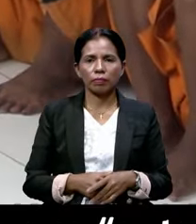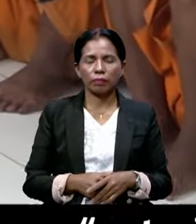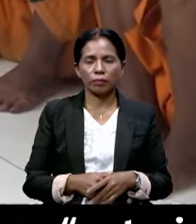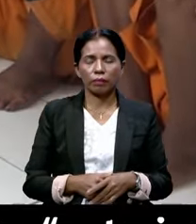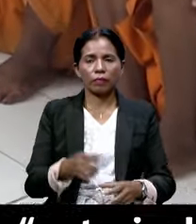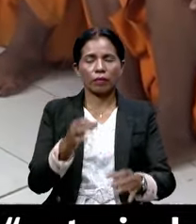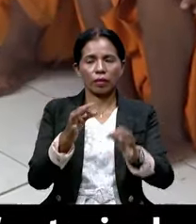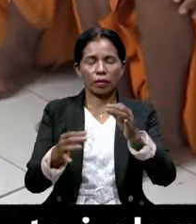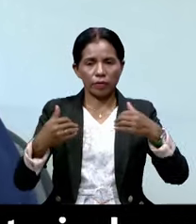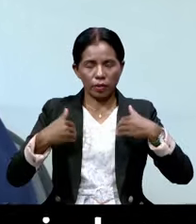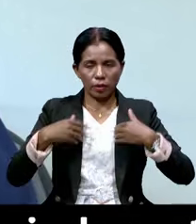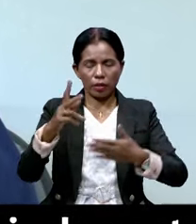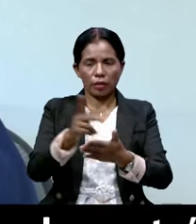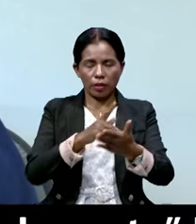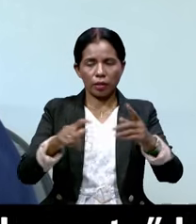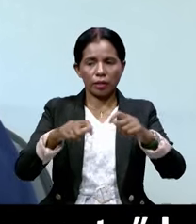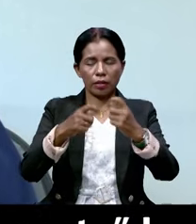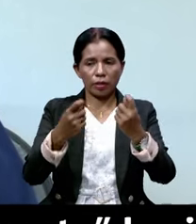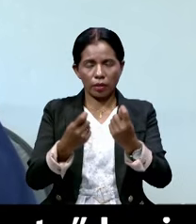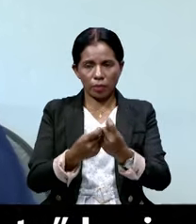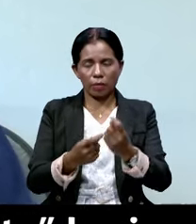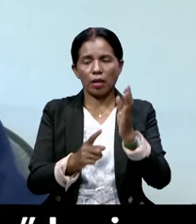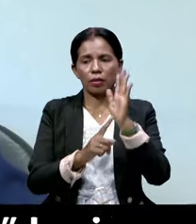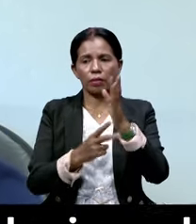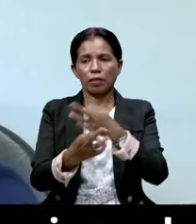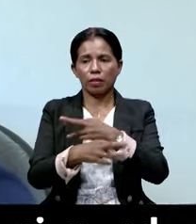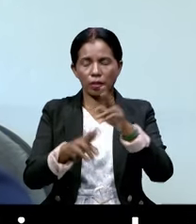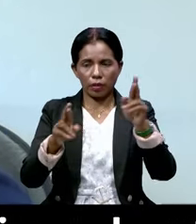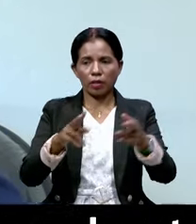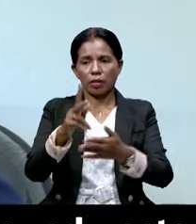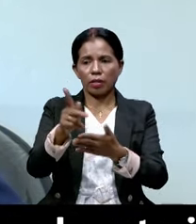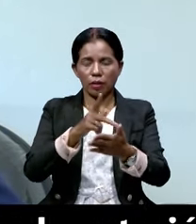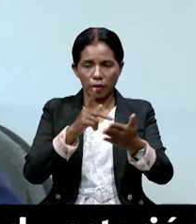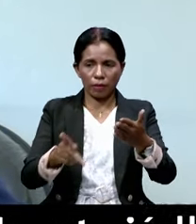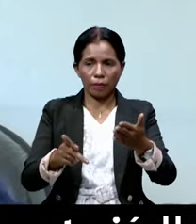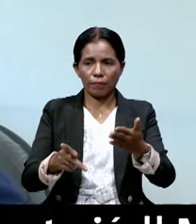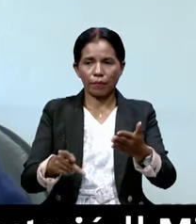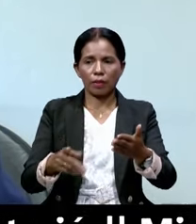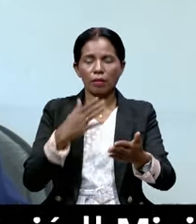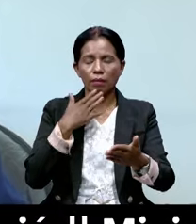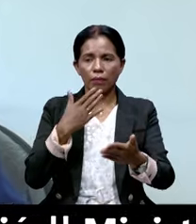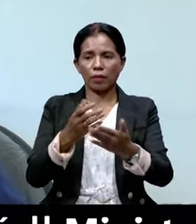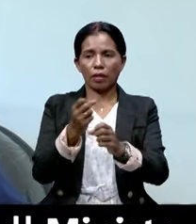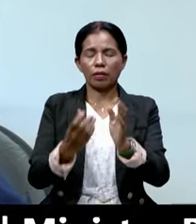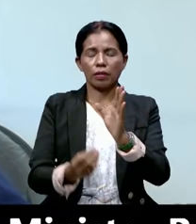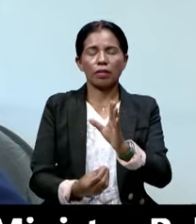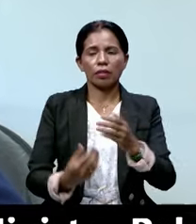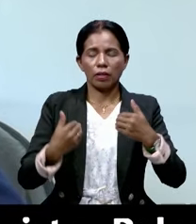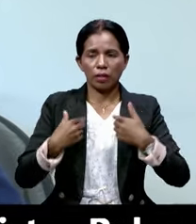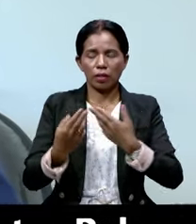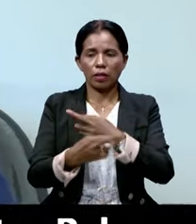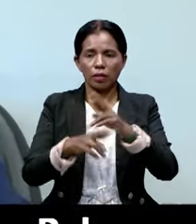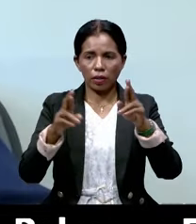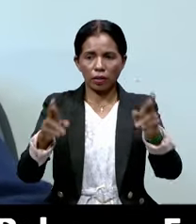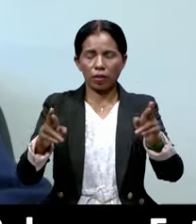Quando ia crime ida nia tipo legal tamamos resultado ida facto criminoso abrance ação adequada atu hamos resultado nemos omissão